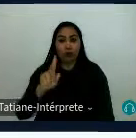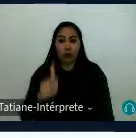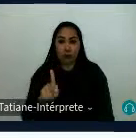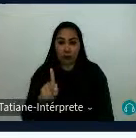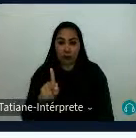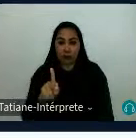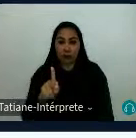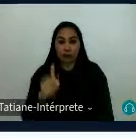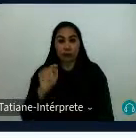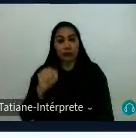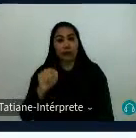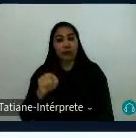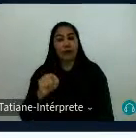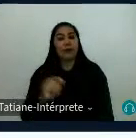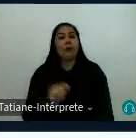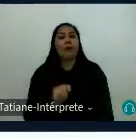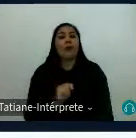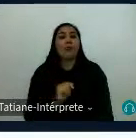ele é,